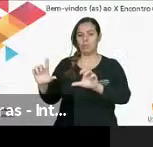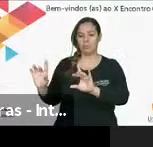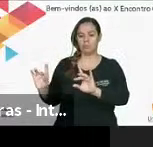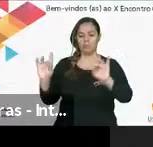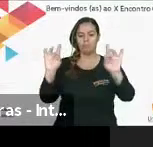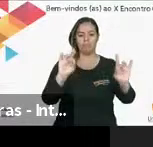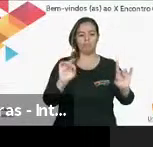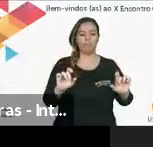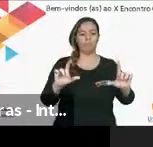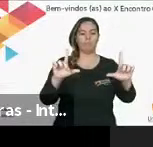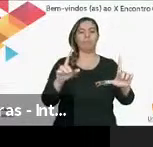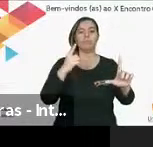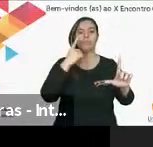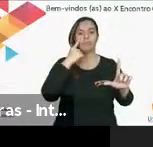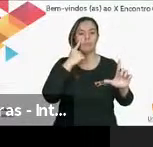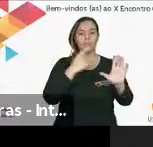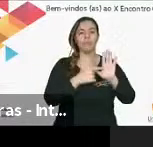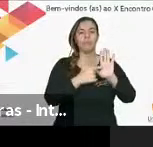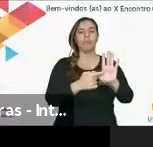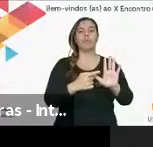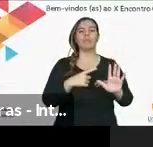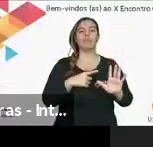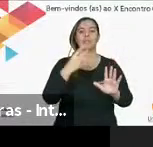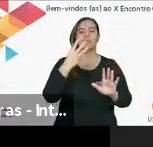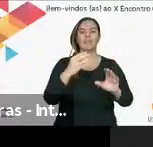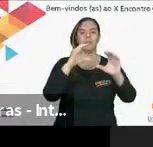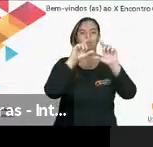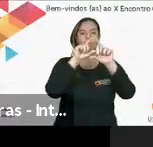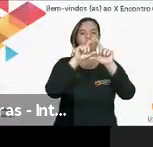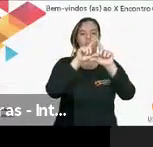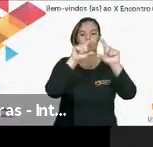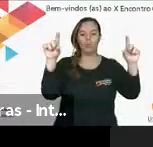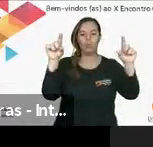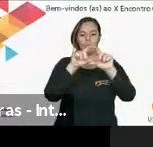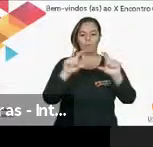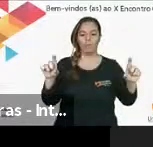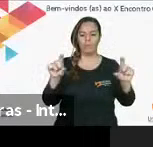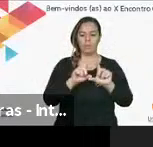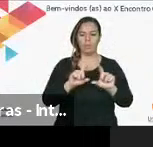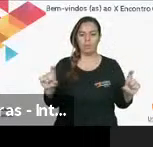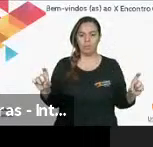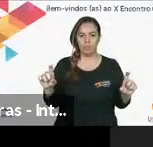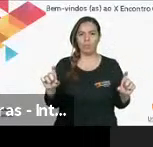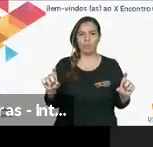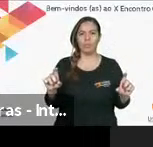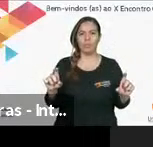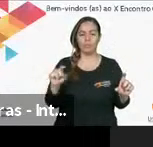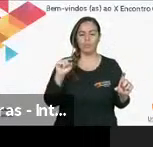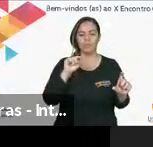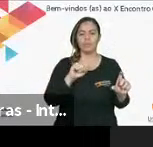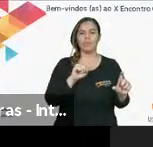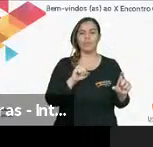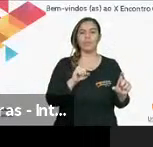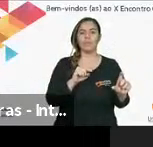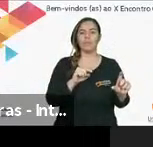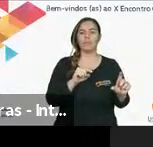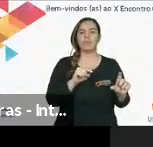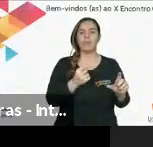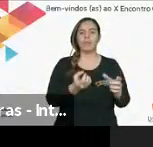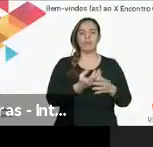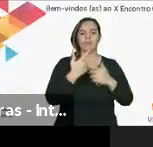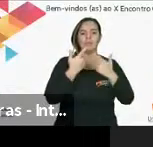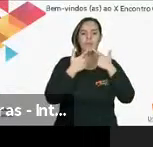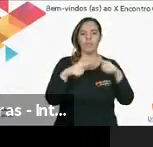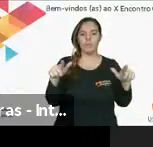e mostra aqui três matrizes de produção de distinções